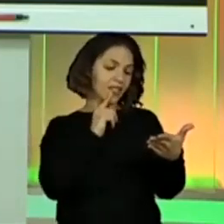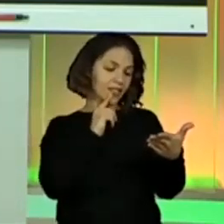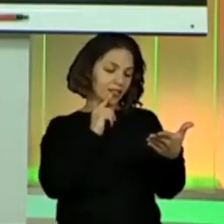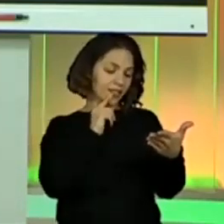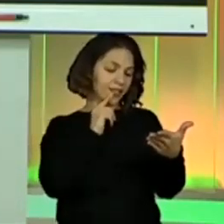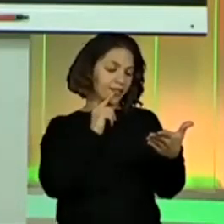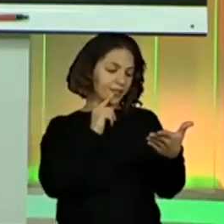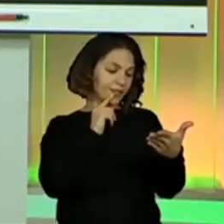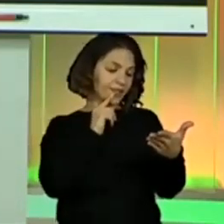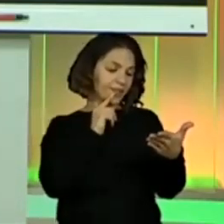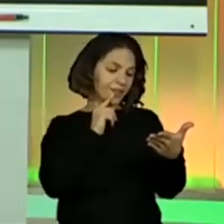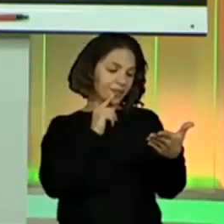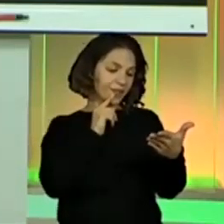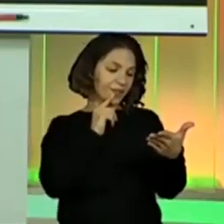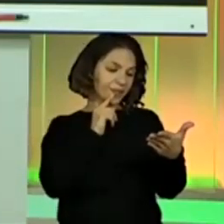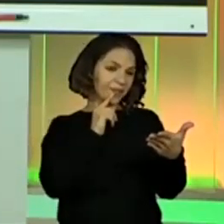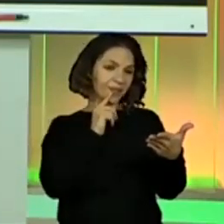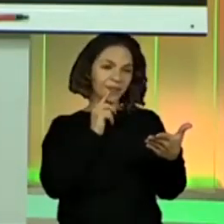Nicolas.